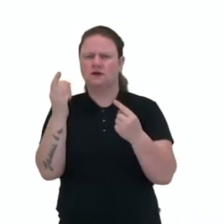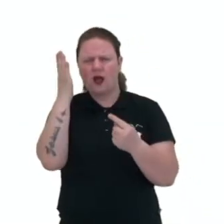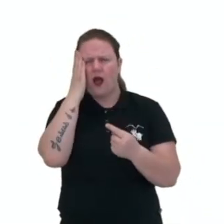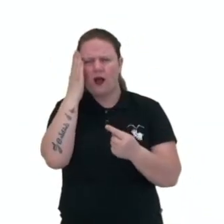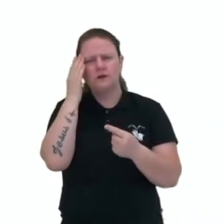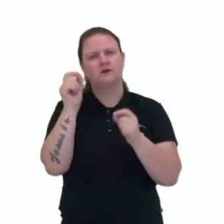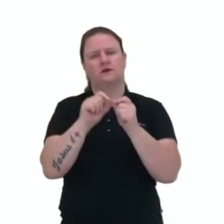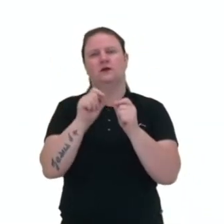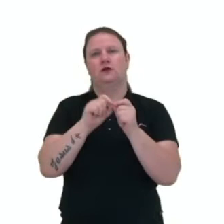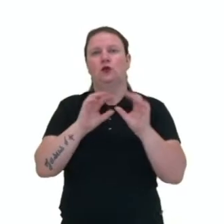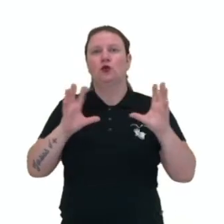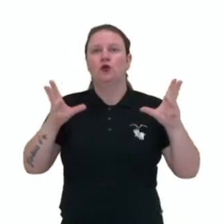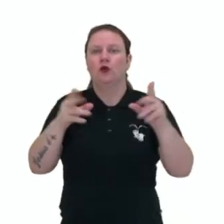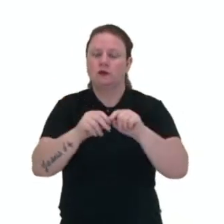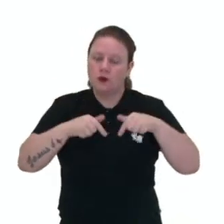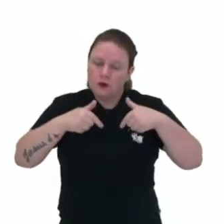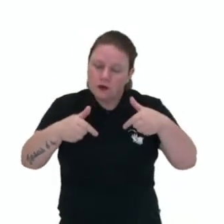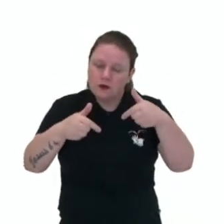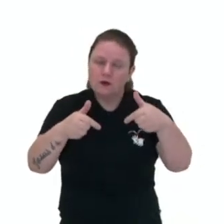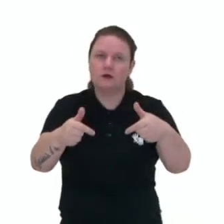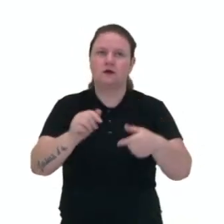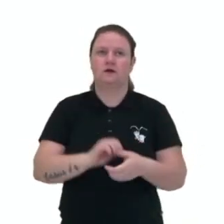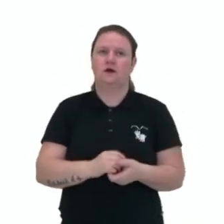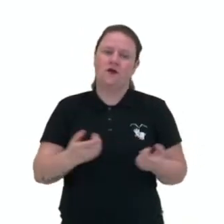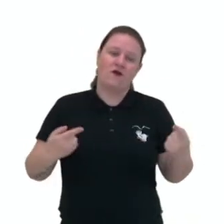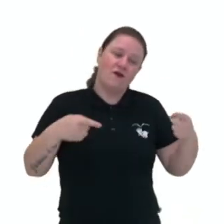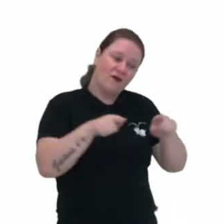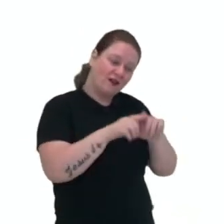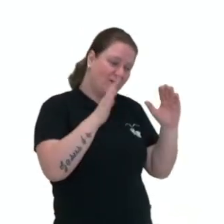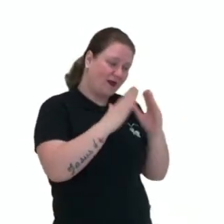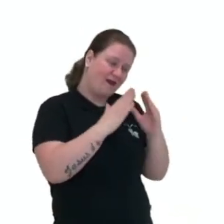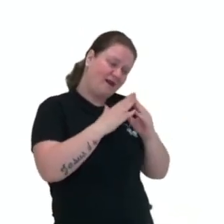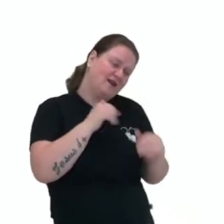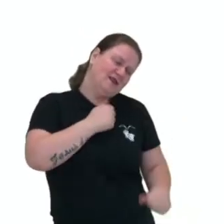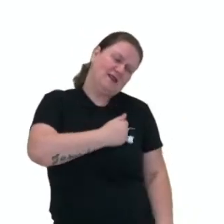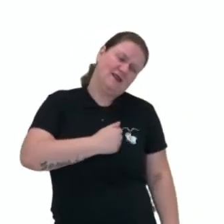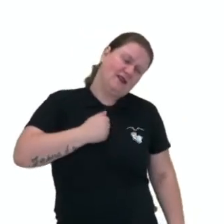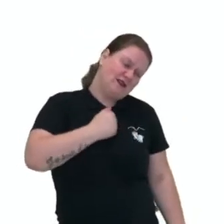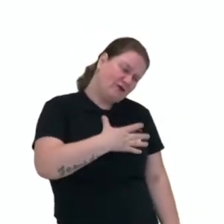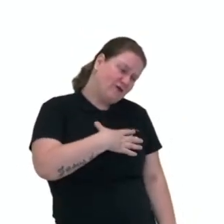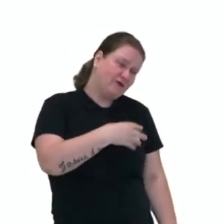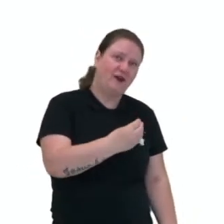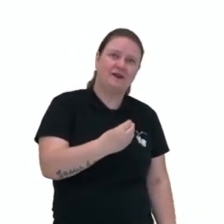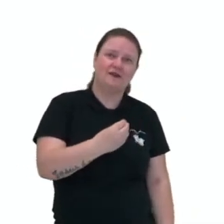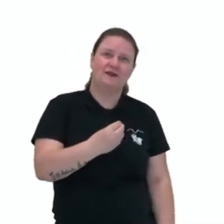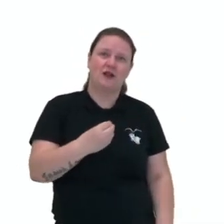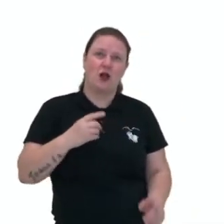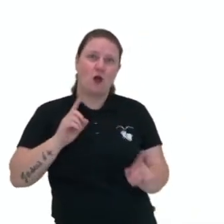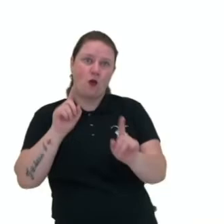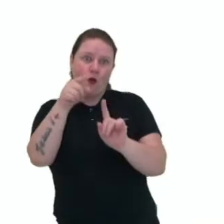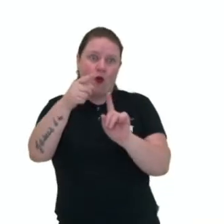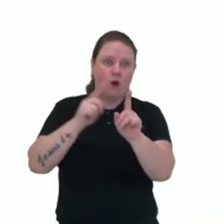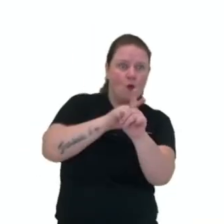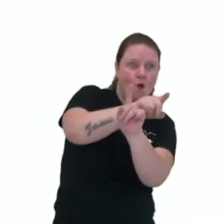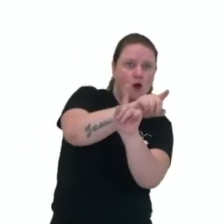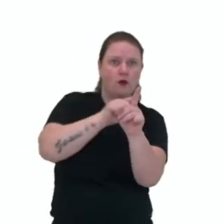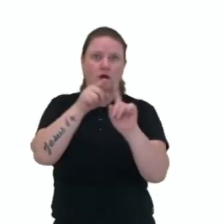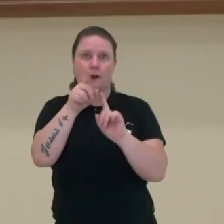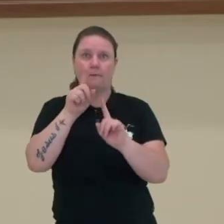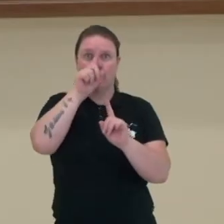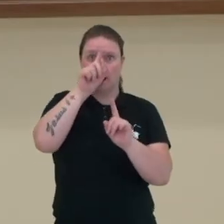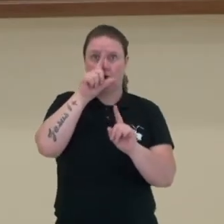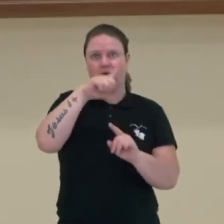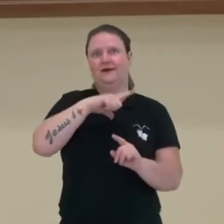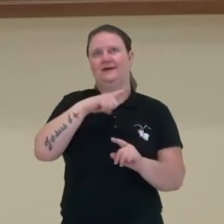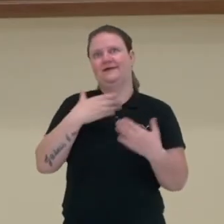mais, todo mundo corre atrás. E volta para casa com saudade do filho, enfrentando o desafio, desviando do gatilho. Aqui a gente